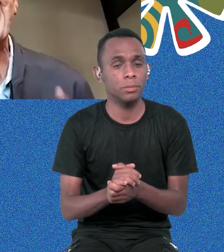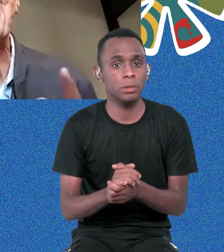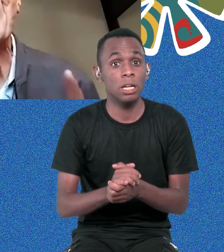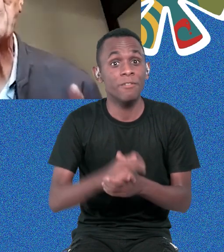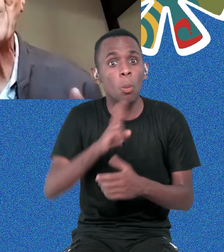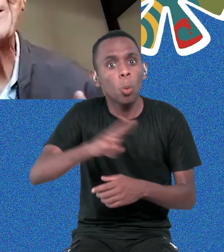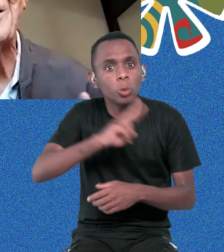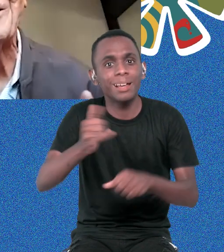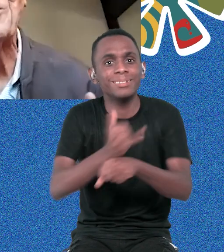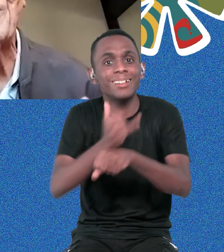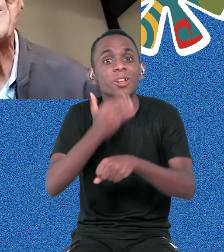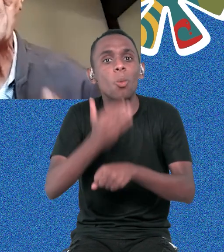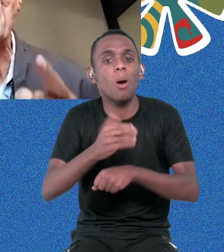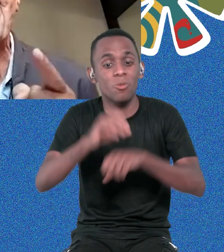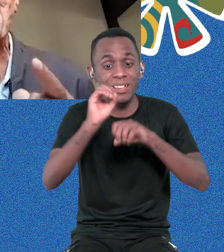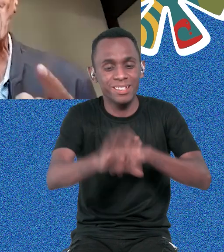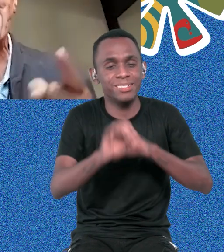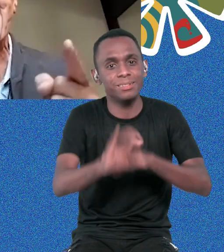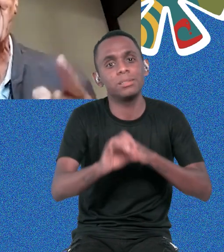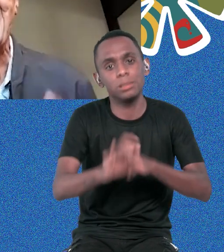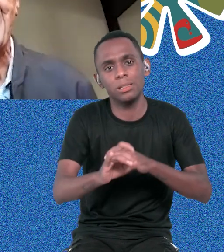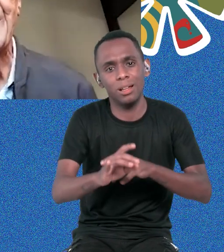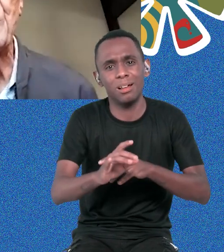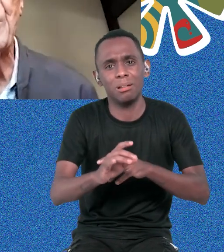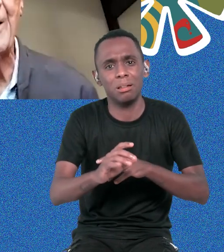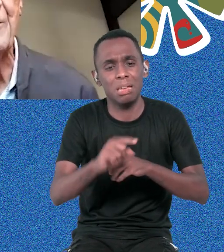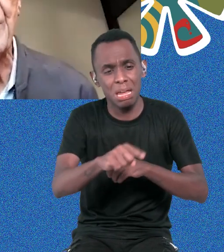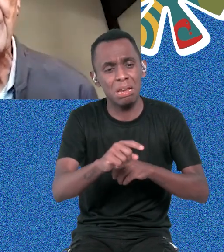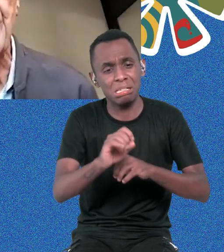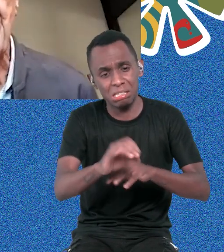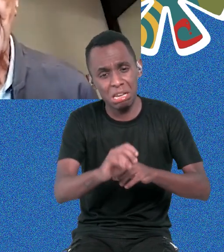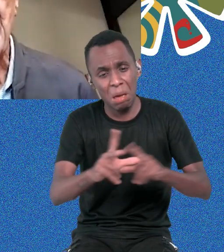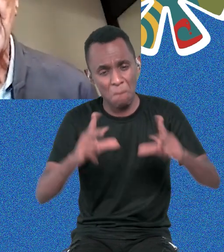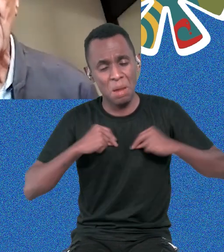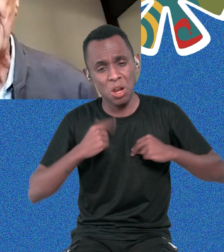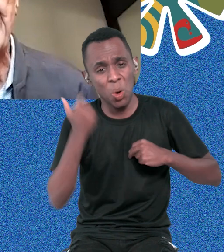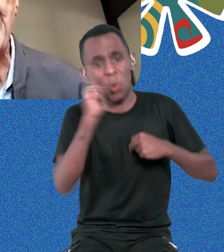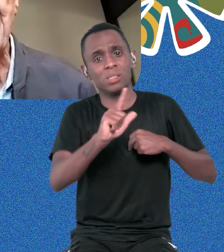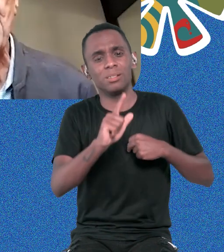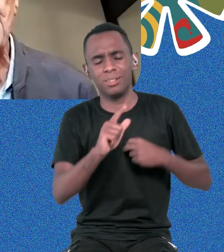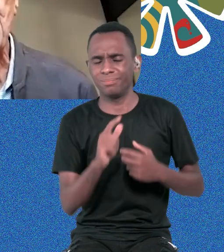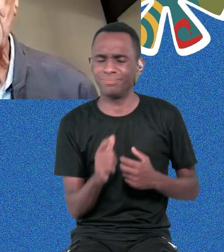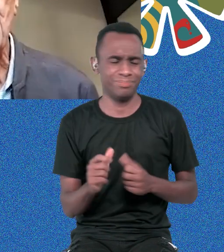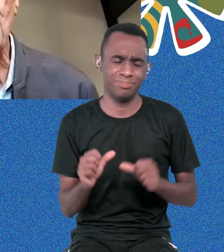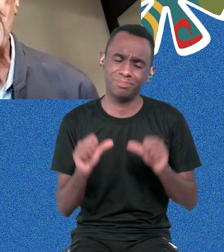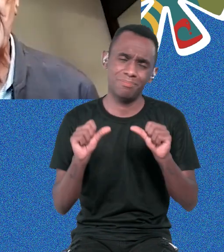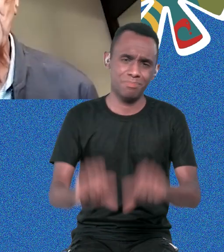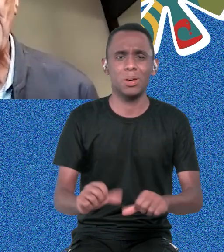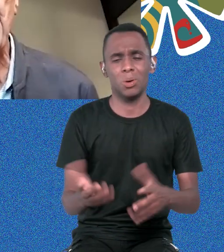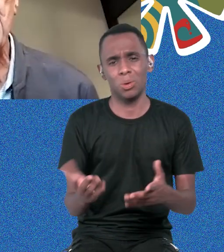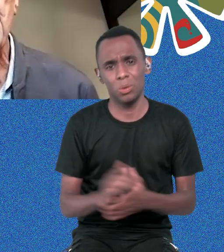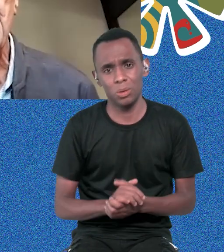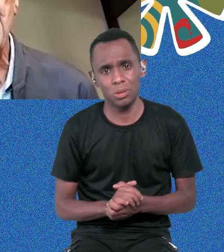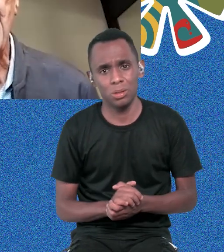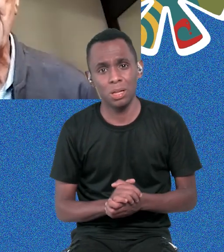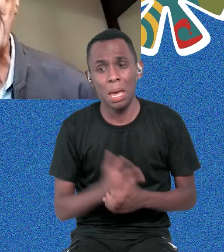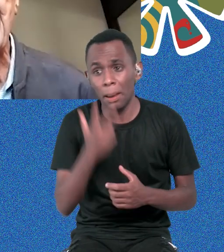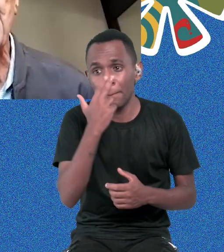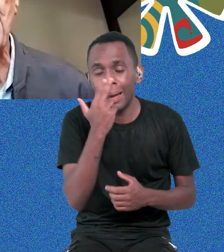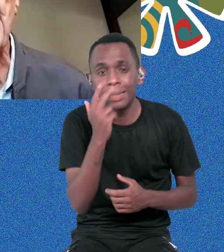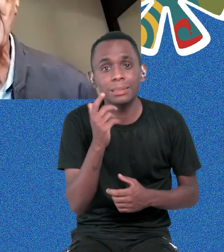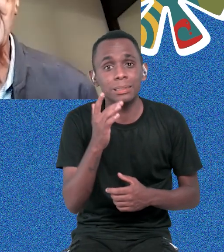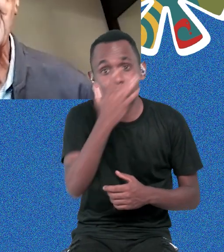mérito para ele pela educação, educação meritocrática. Isto é terrível. Convertemos os seres humanos